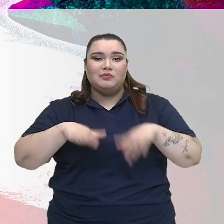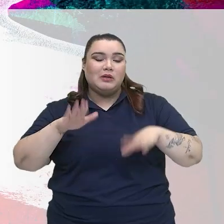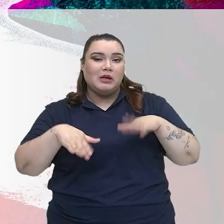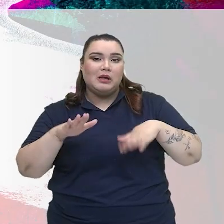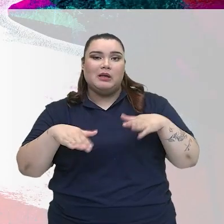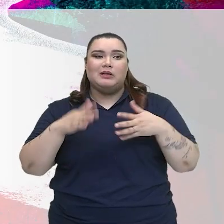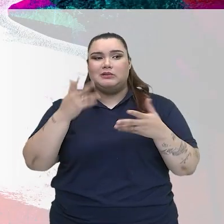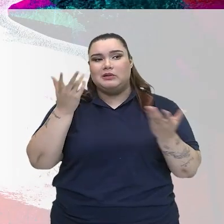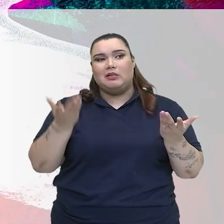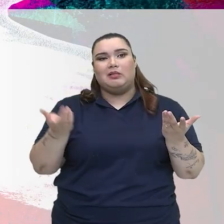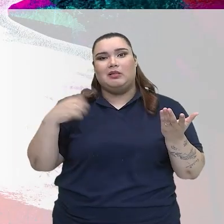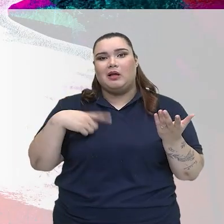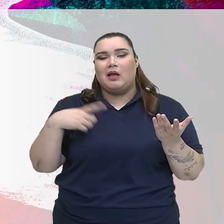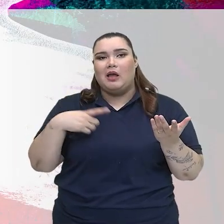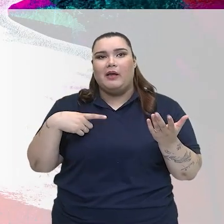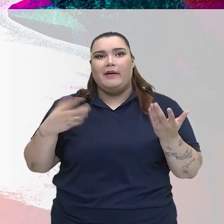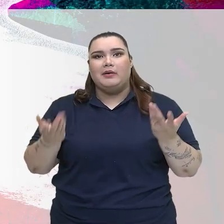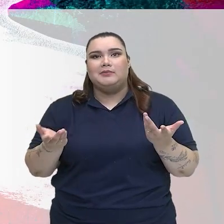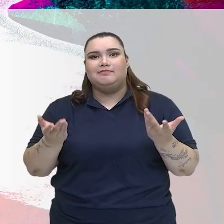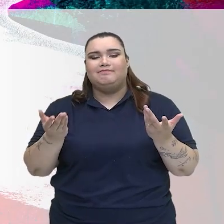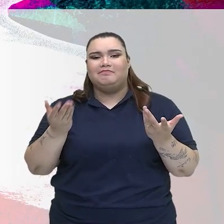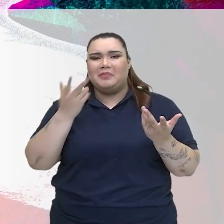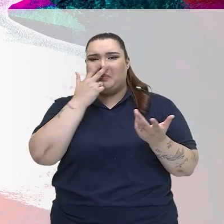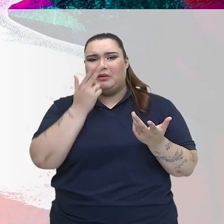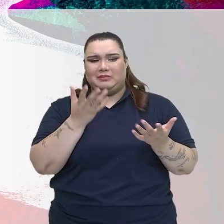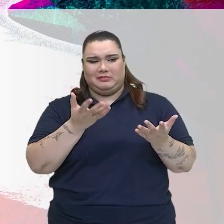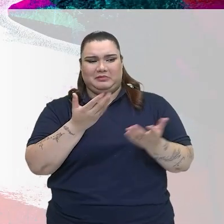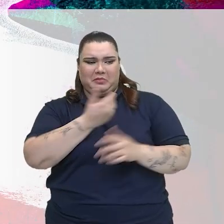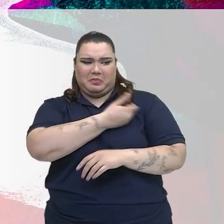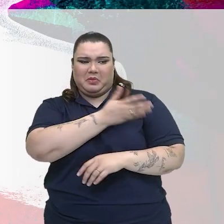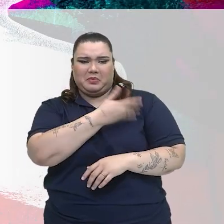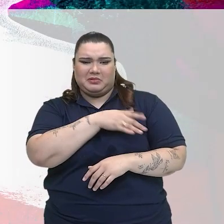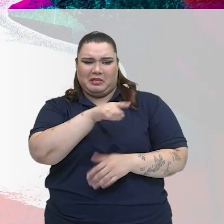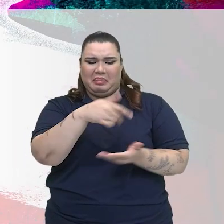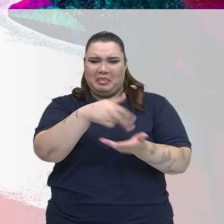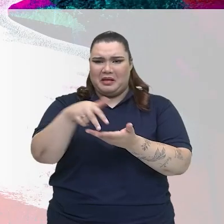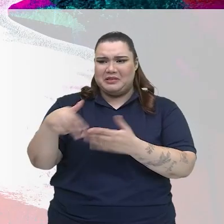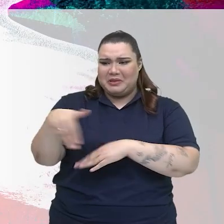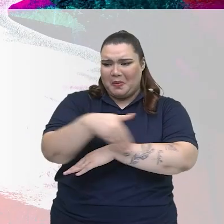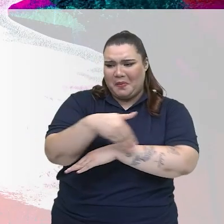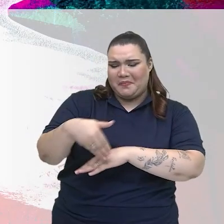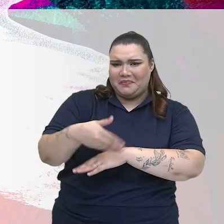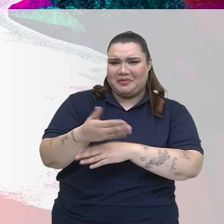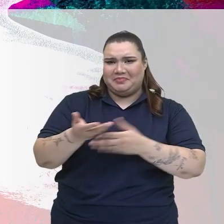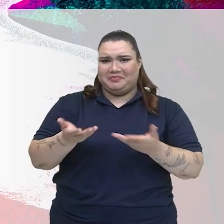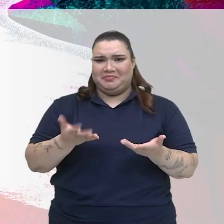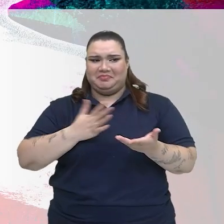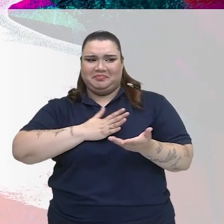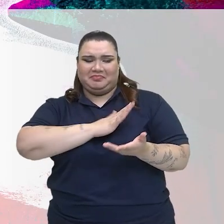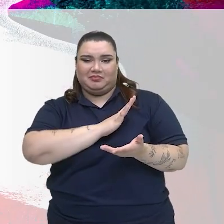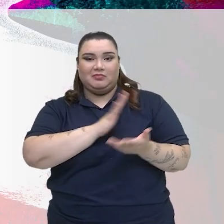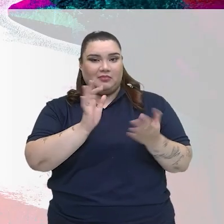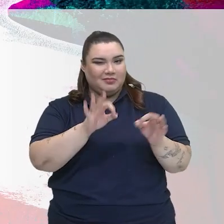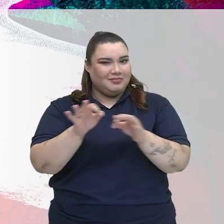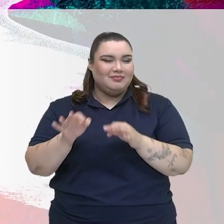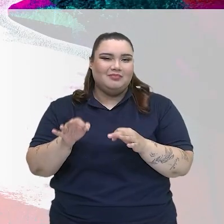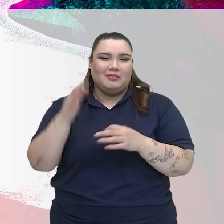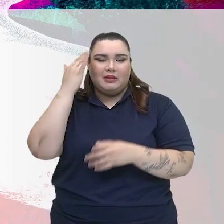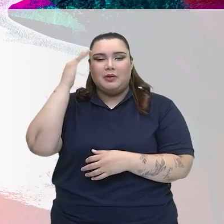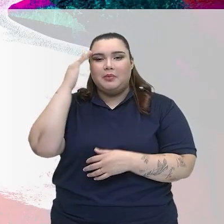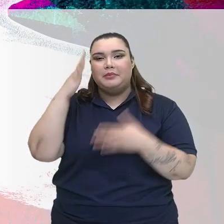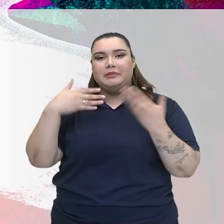isso acabava trazendo um certo olhar de preconceito por conta das pessoas, né? E isso trazia uma